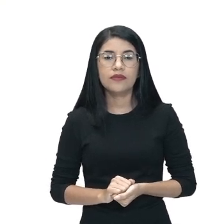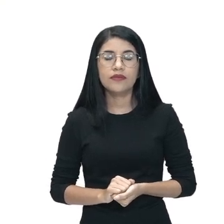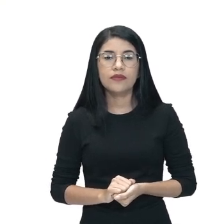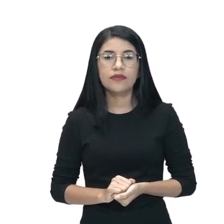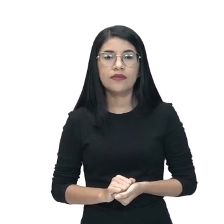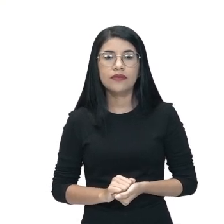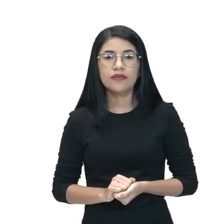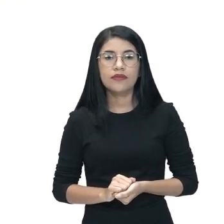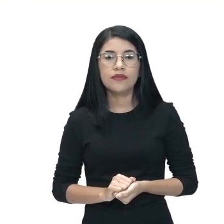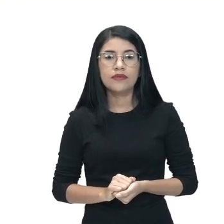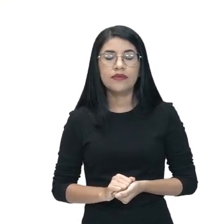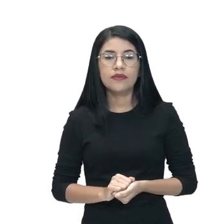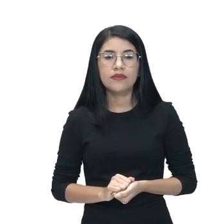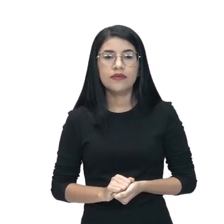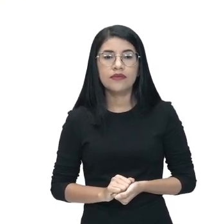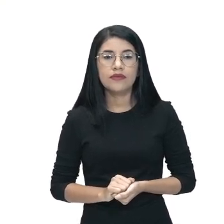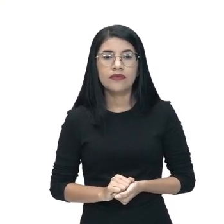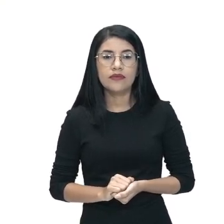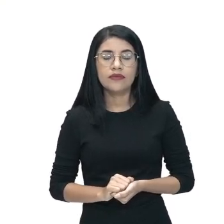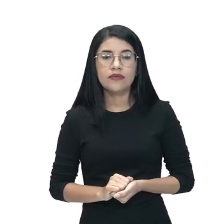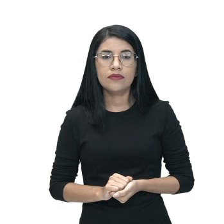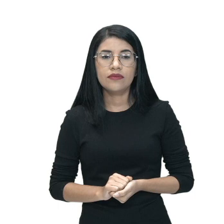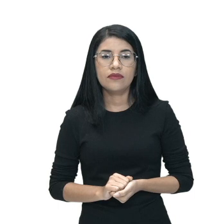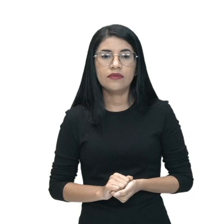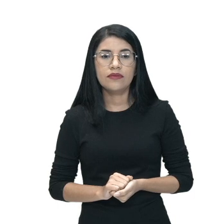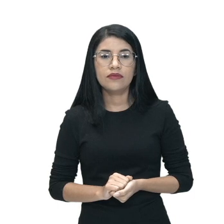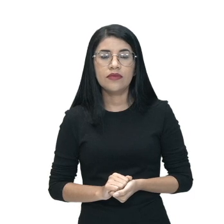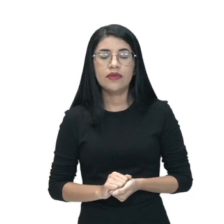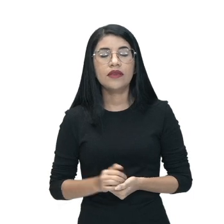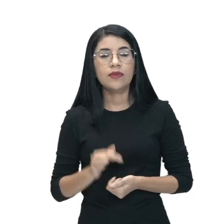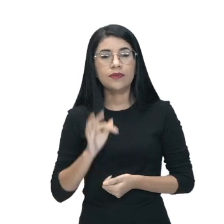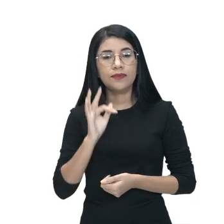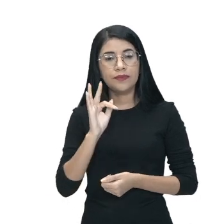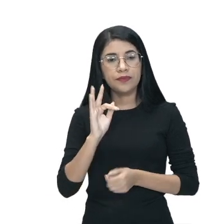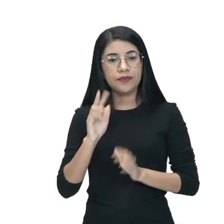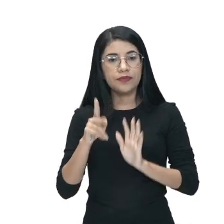Seguindo adiante. Então, a força é igual